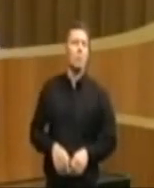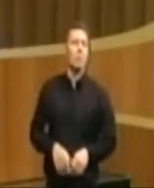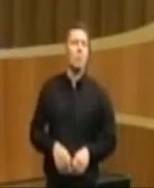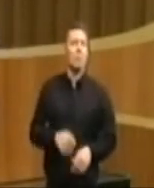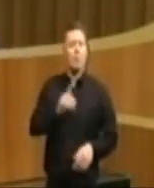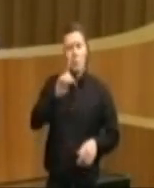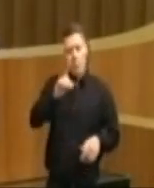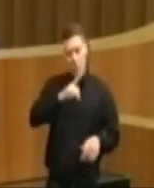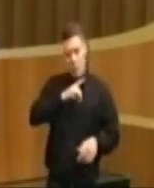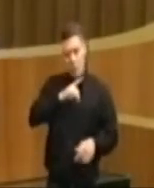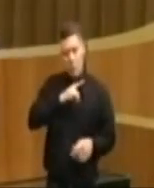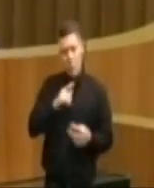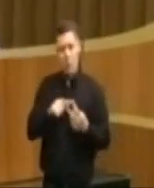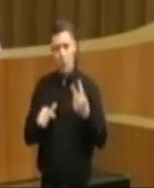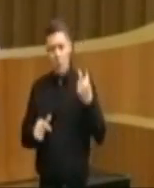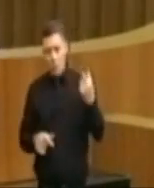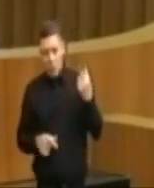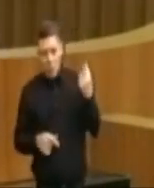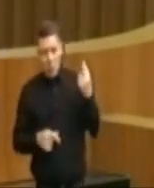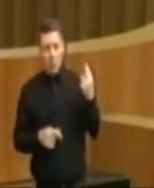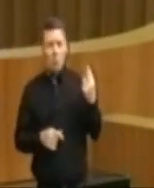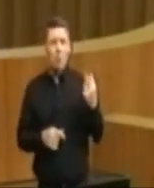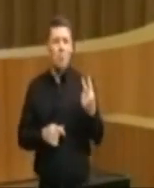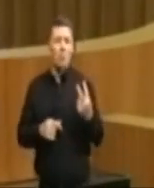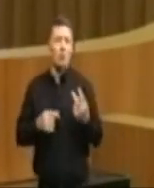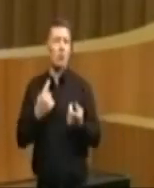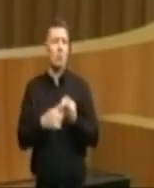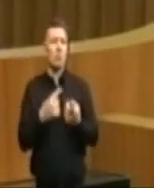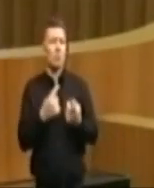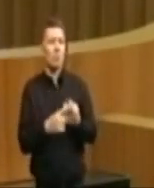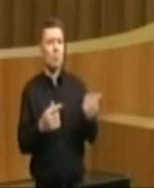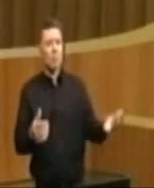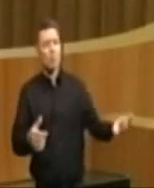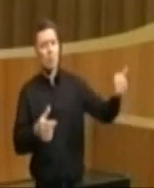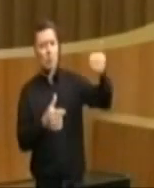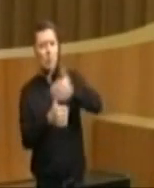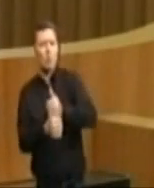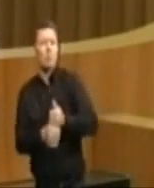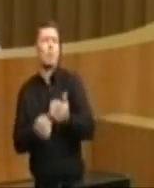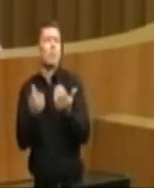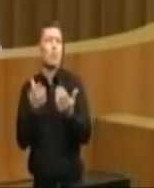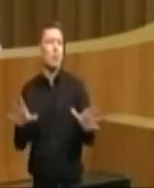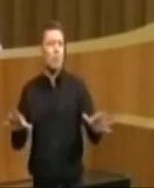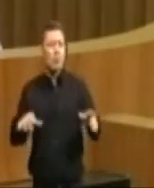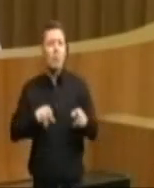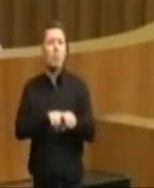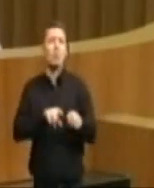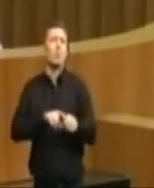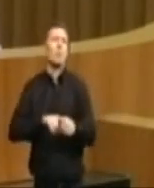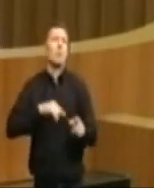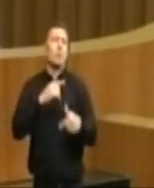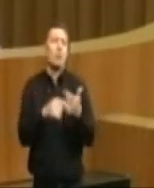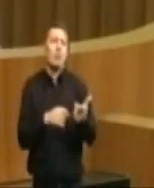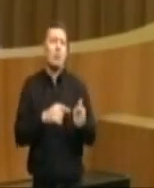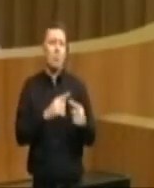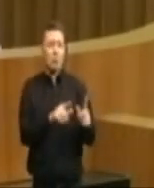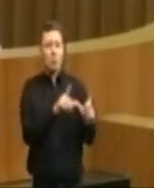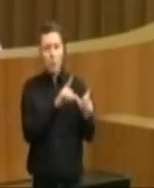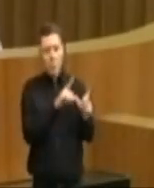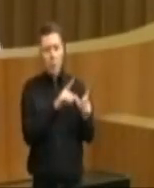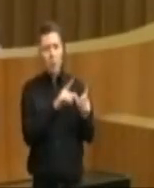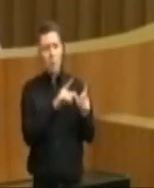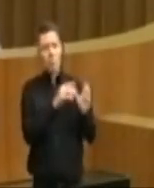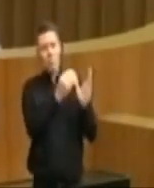Aqui existem duas implicações, tanto porque não querem colocar um professor substituto, como porque não querem cumprir depois com o plano de cargos,